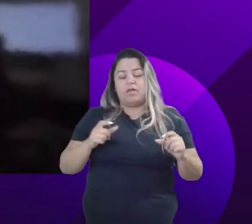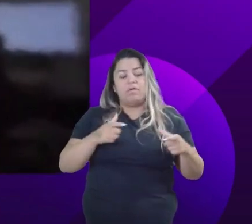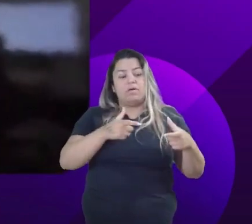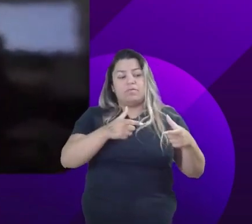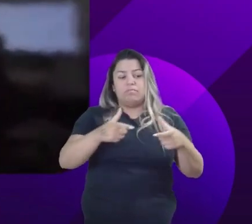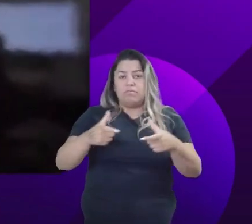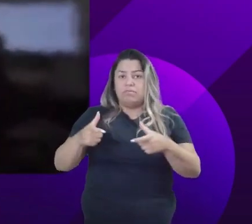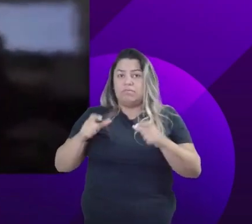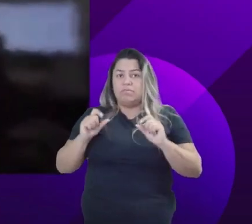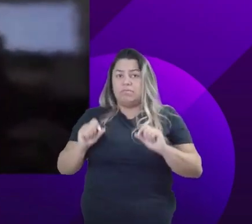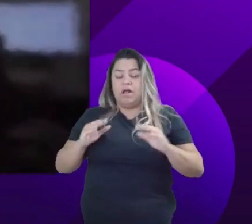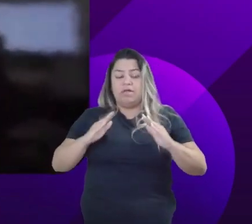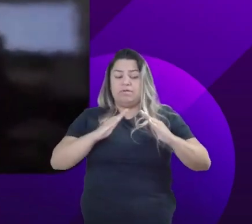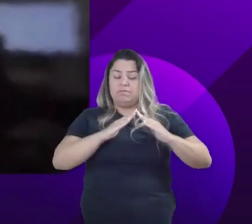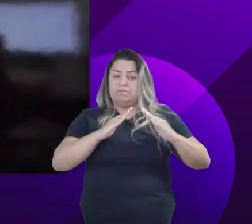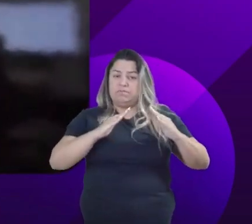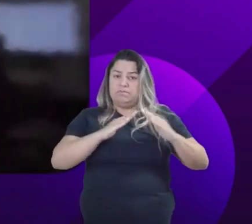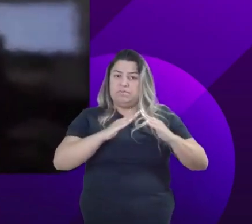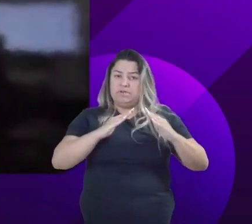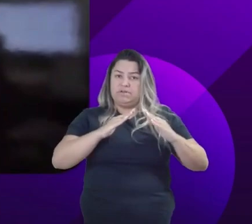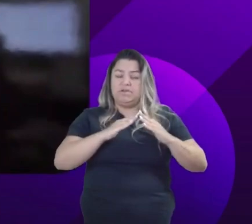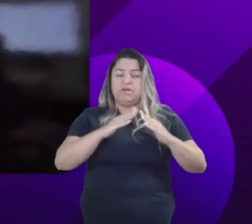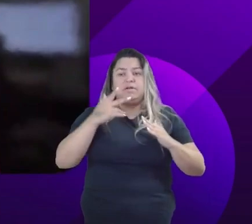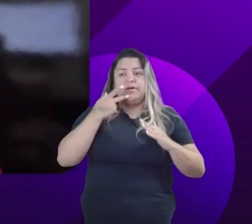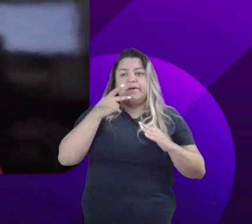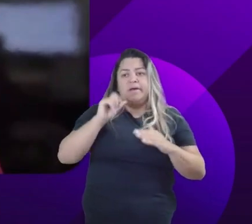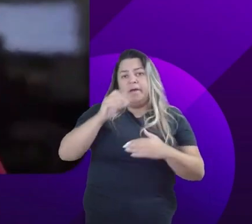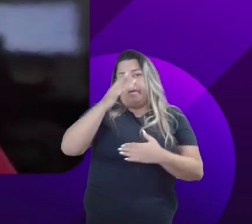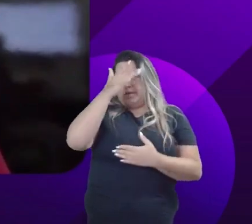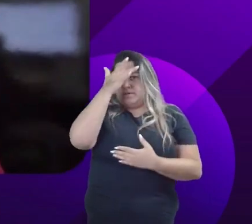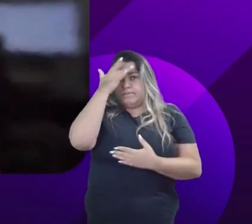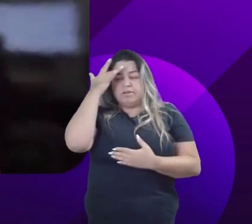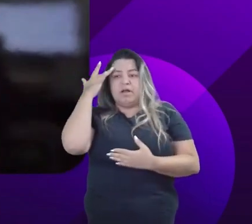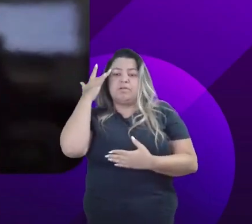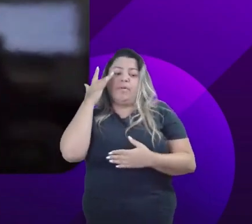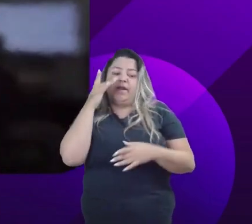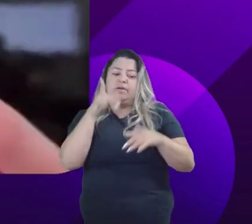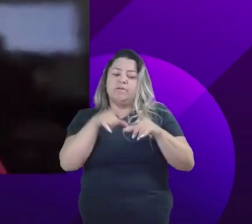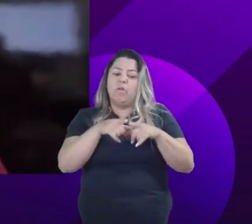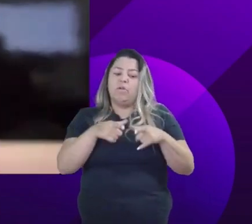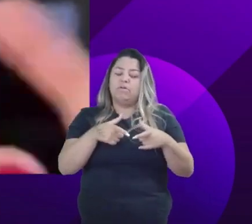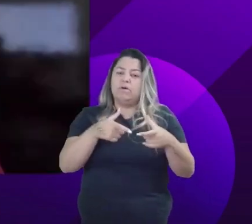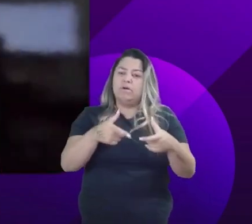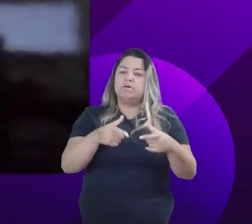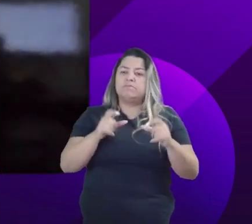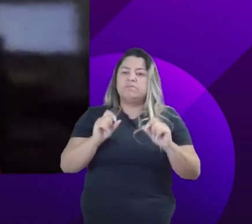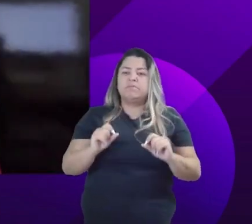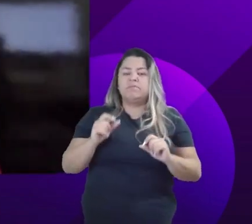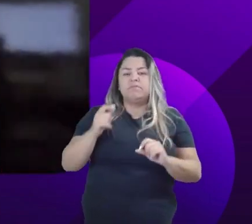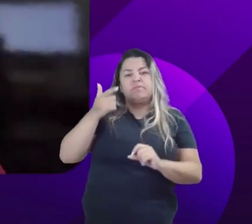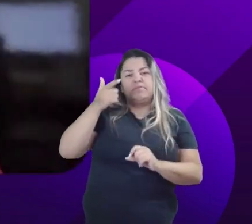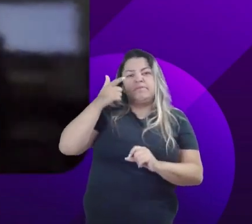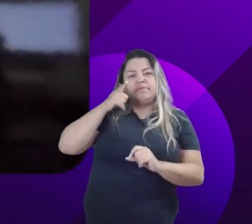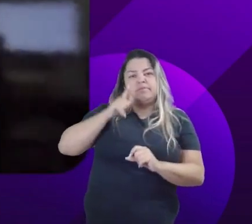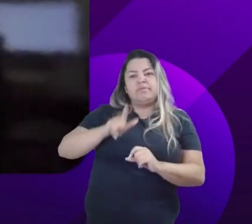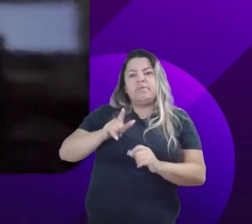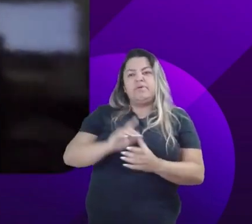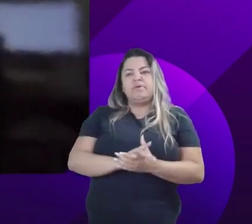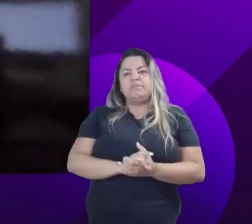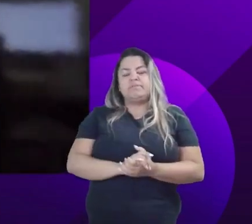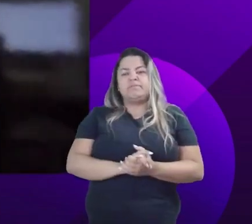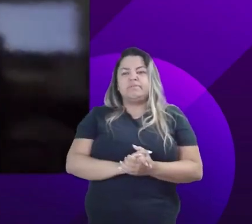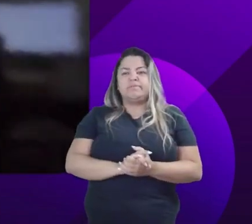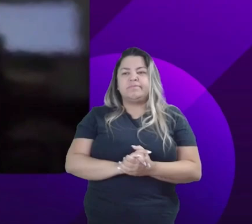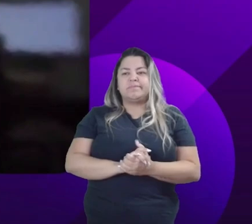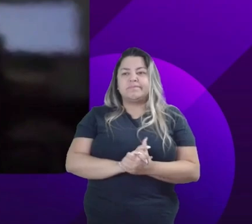locais, né, de moradia para essas pessoas, enfim, locais que a gente consiga, né, ter